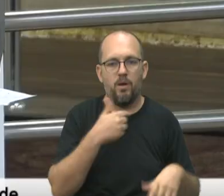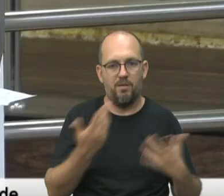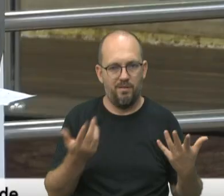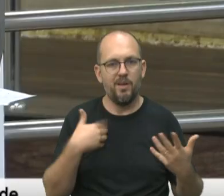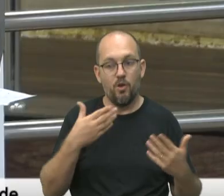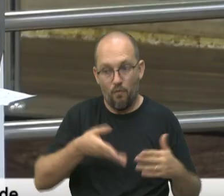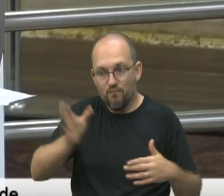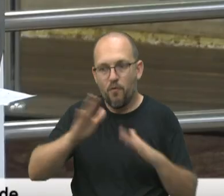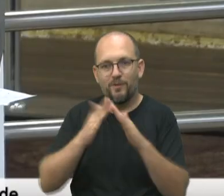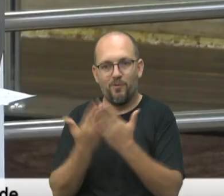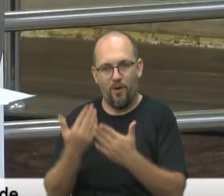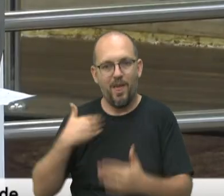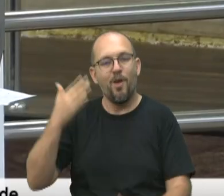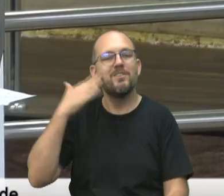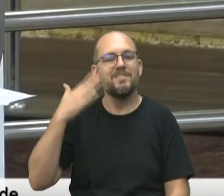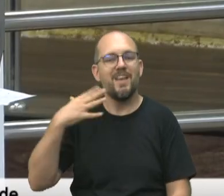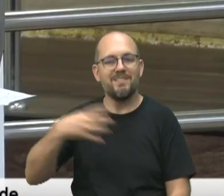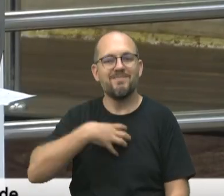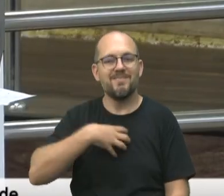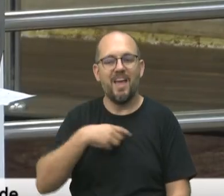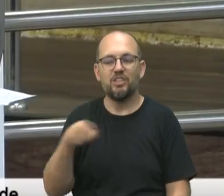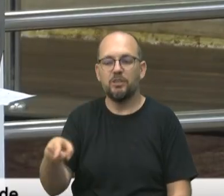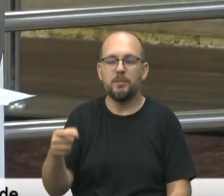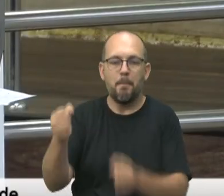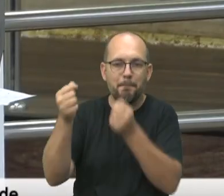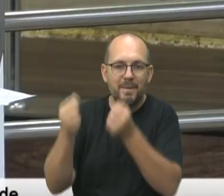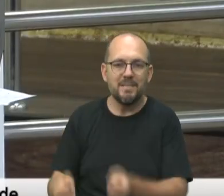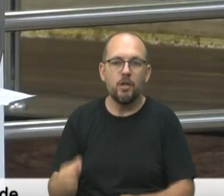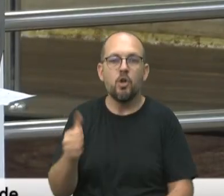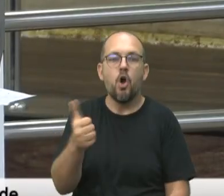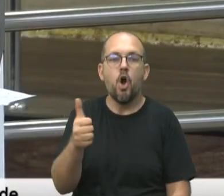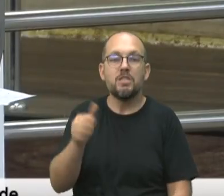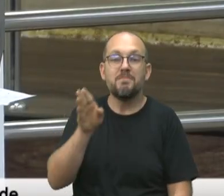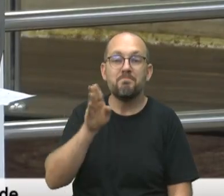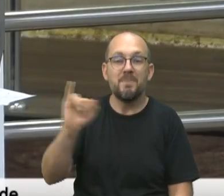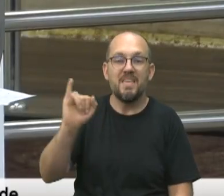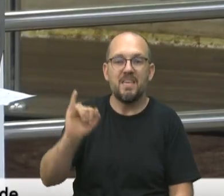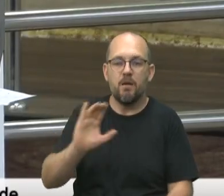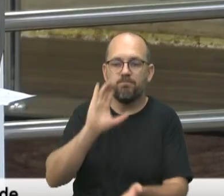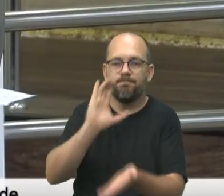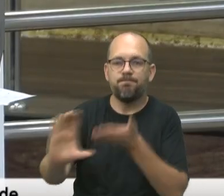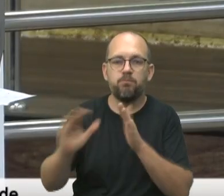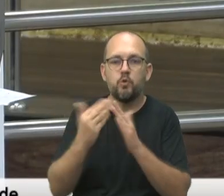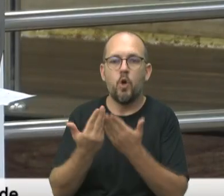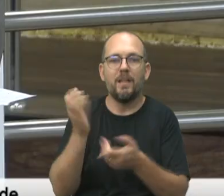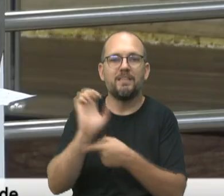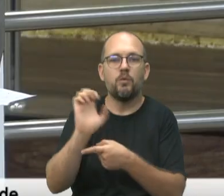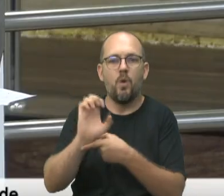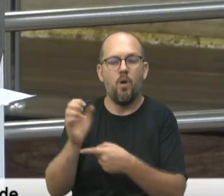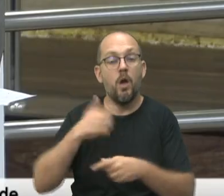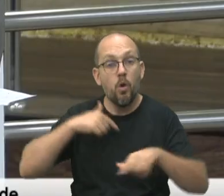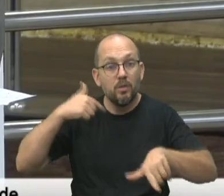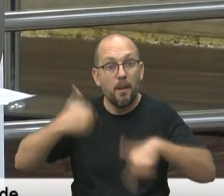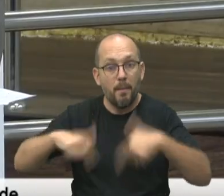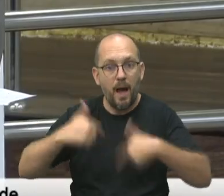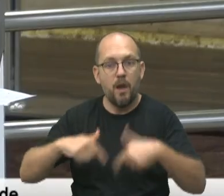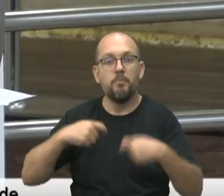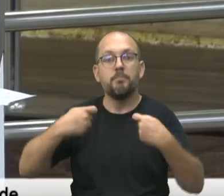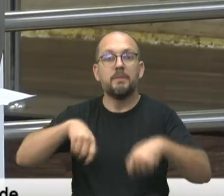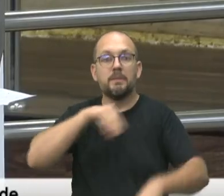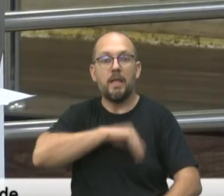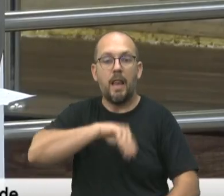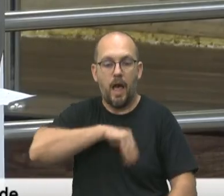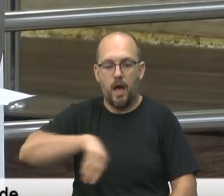sente o peso de 11 bilhões a menos para a rede estadual de ensino. A gente trabalha e a gente precisa de salário no